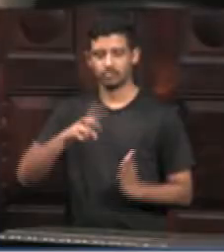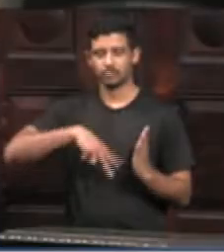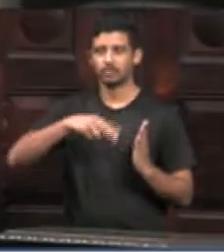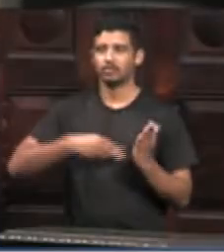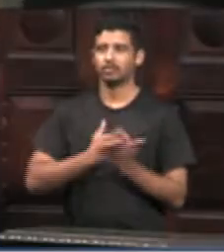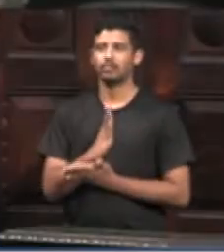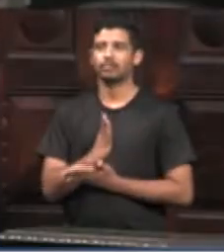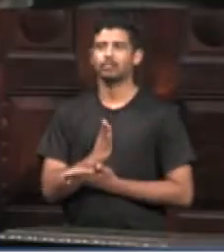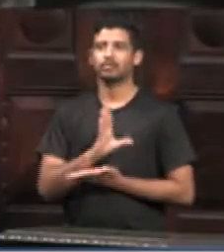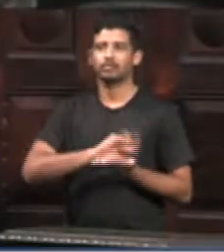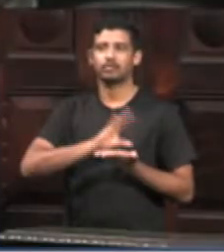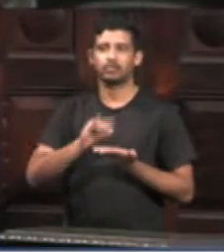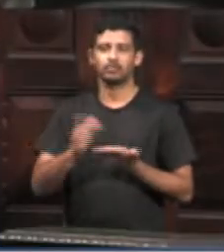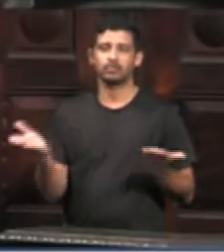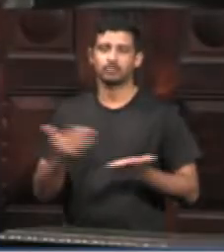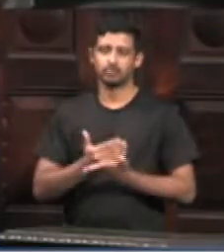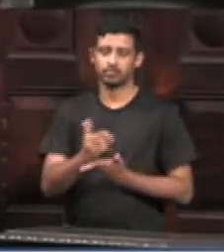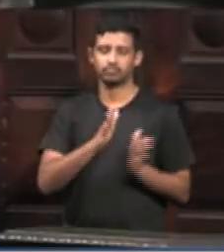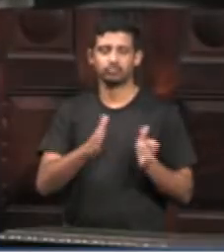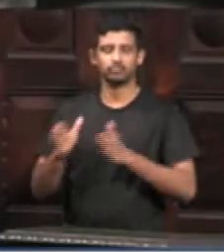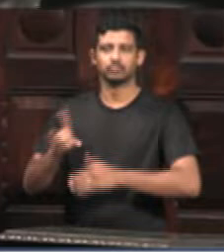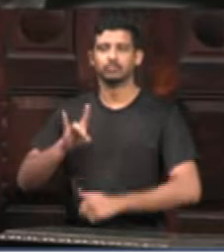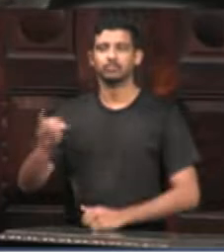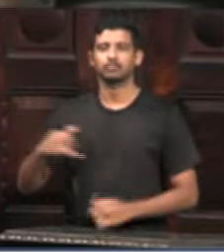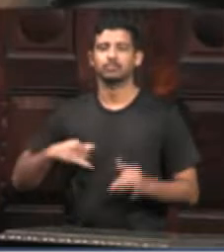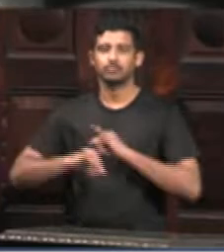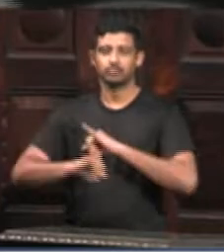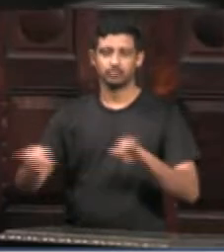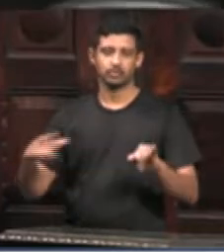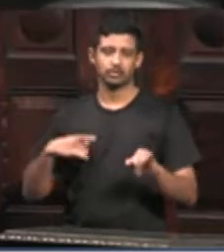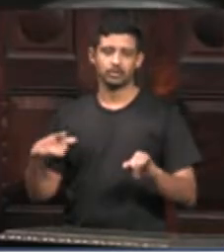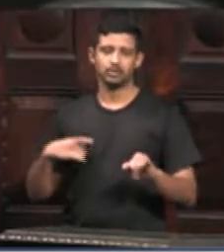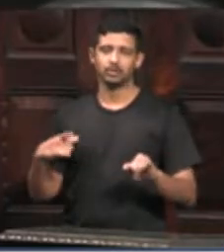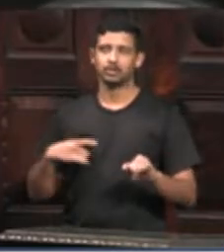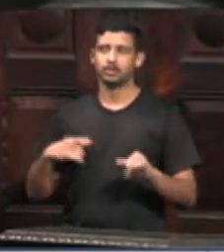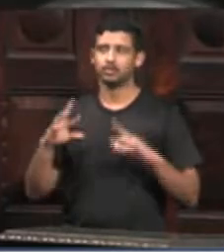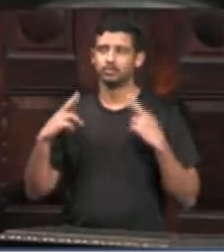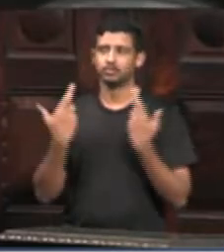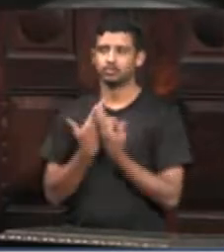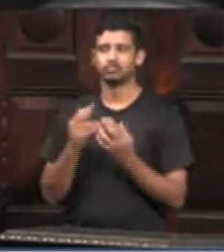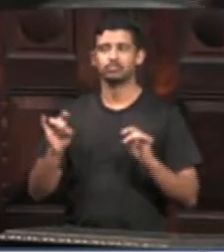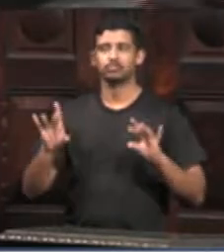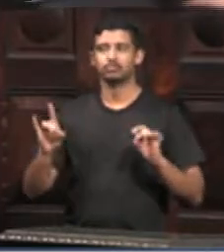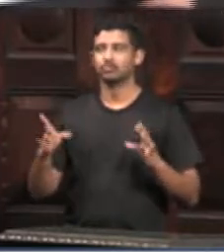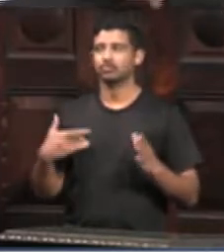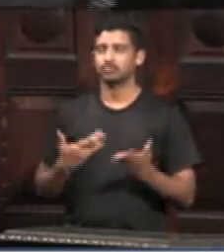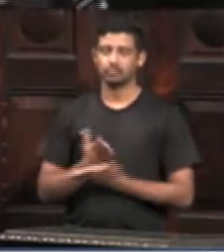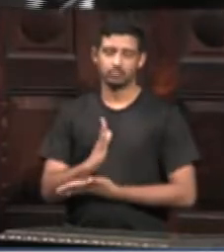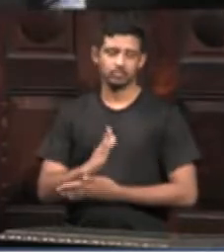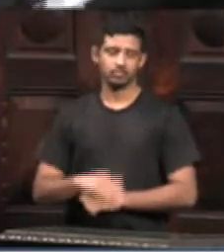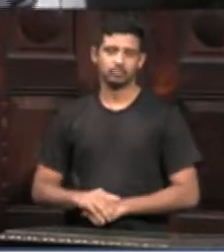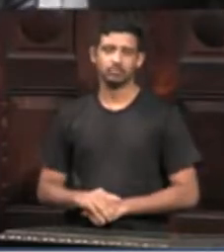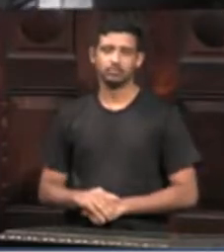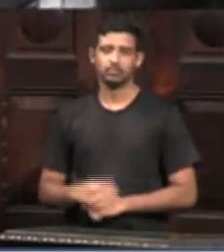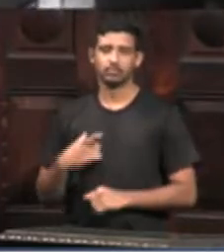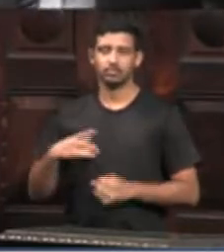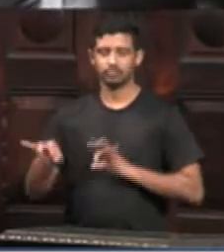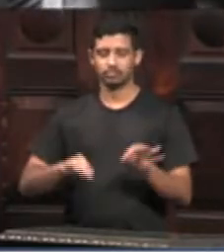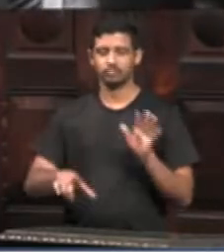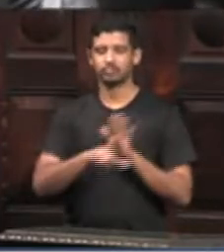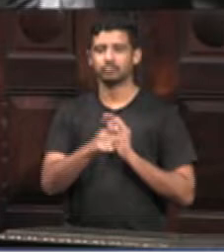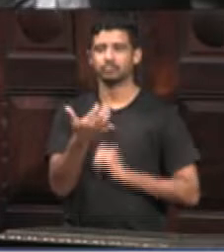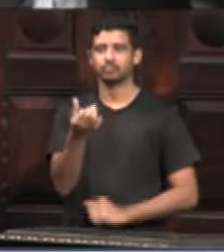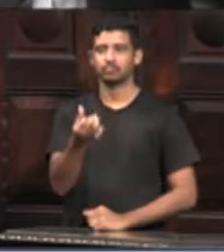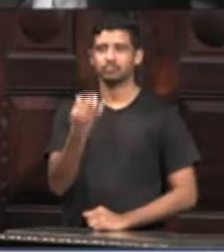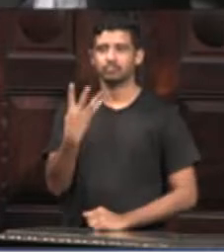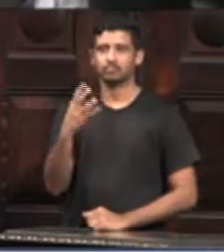ata, passa-se a ordem do dia. Anuncio, em tramitação ordinária, em segunda discussão, redação do vencido assim emendado. Projeto de Lei 1649-A